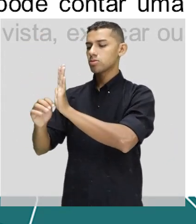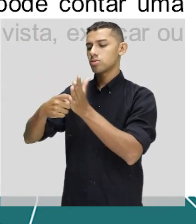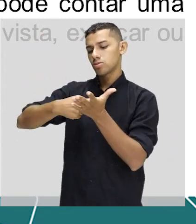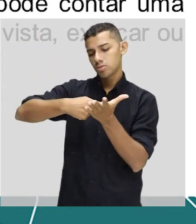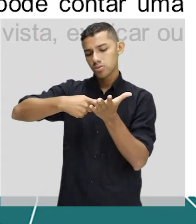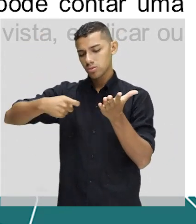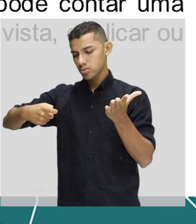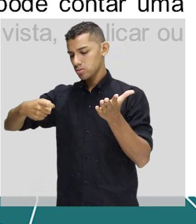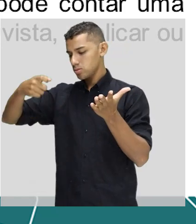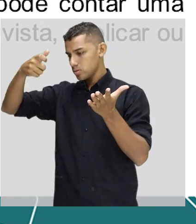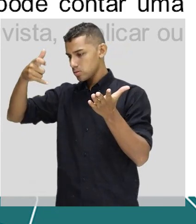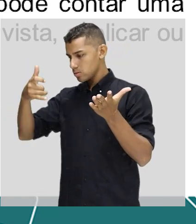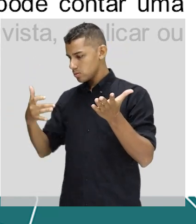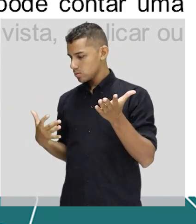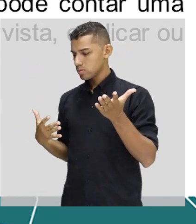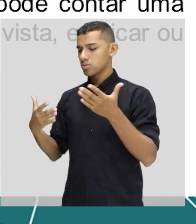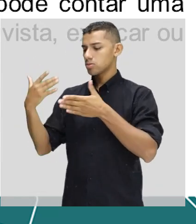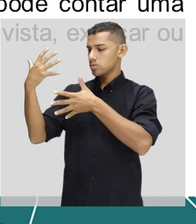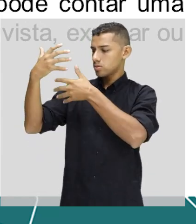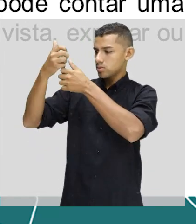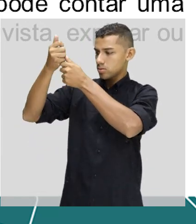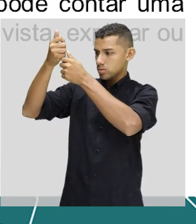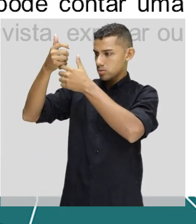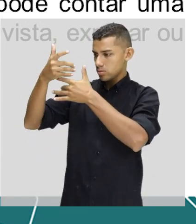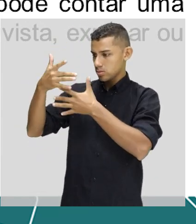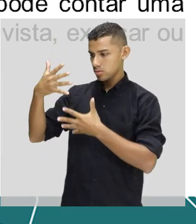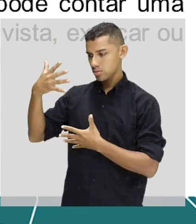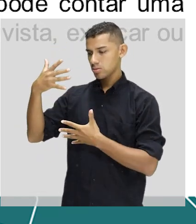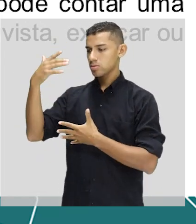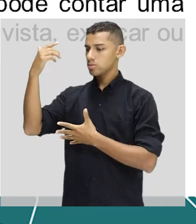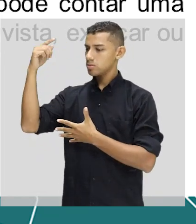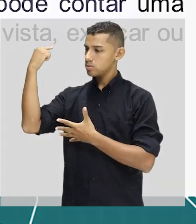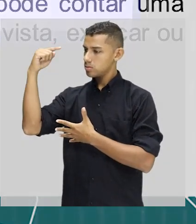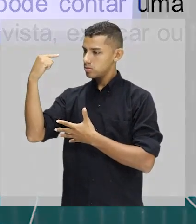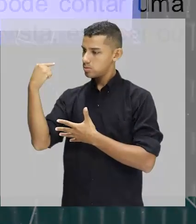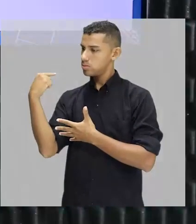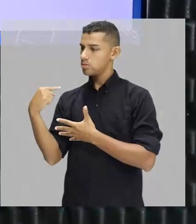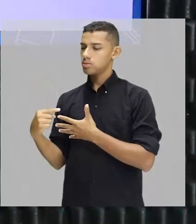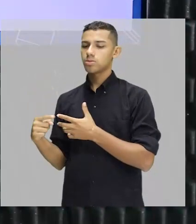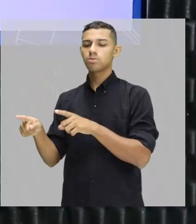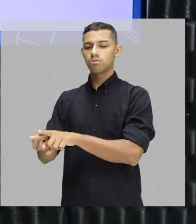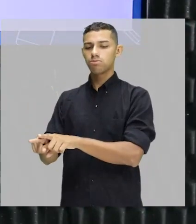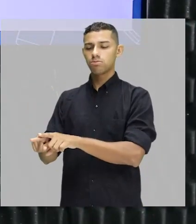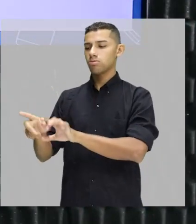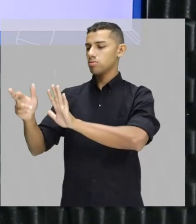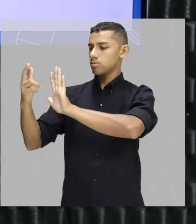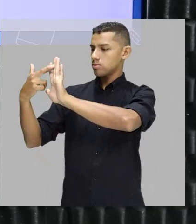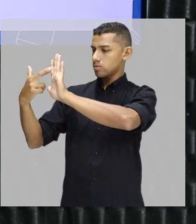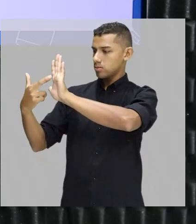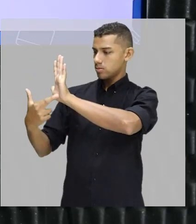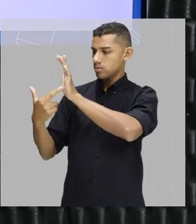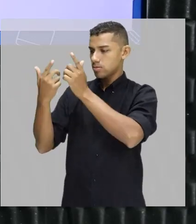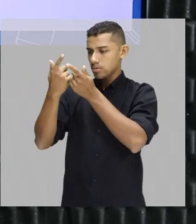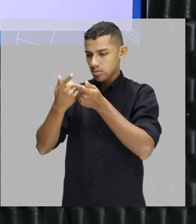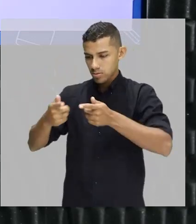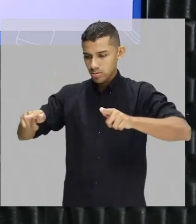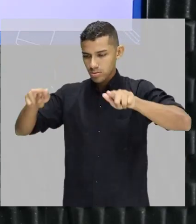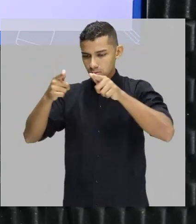são as classificações recebidas por um texto de acordo com as regras gramaticais, dependendo das